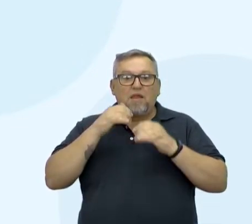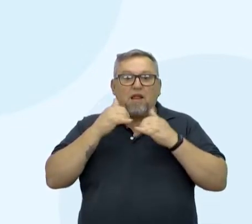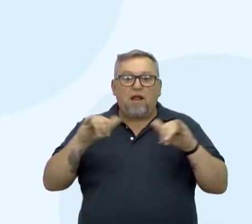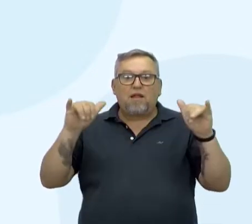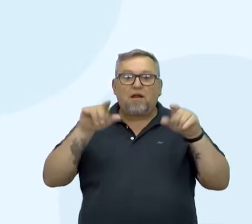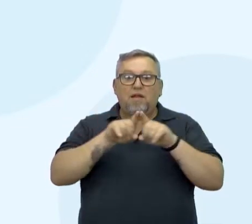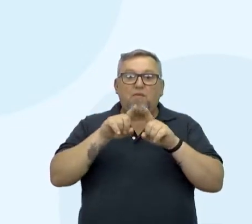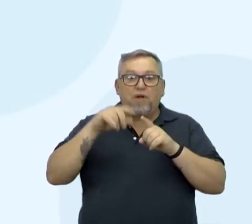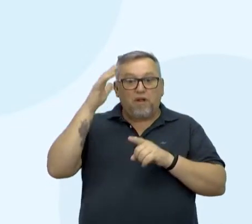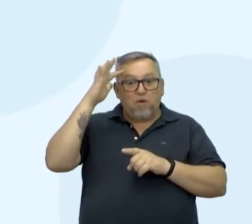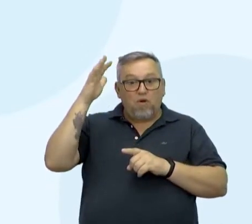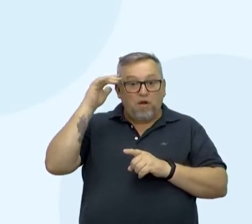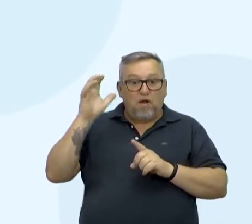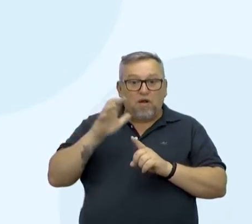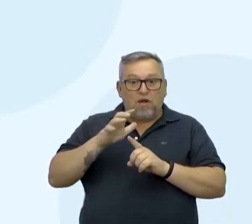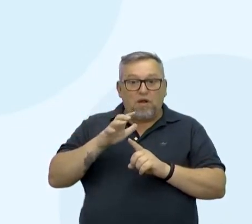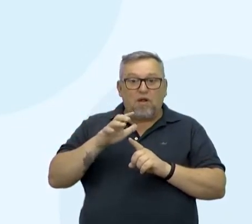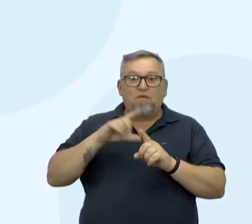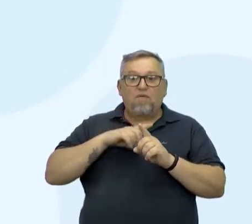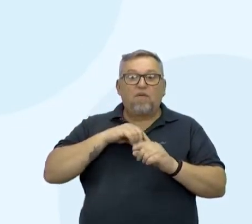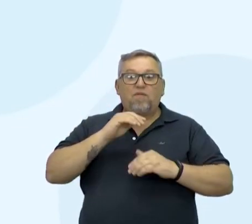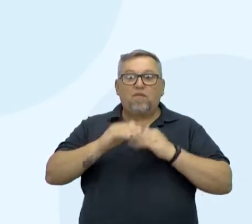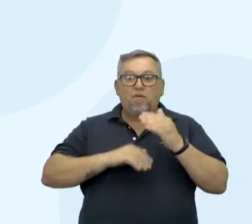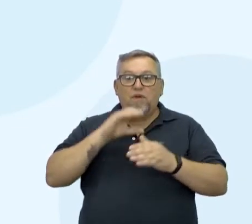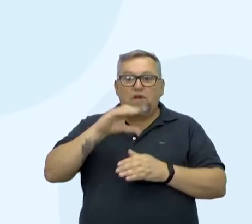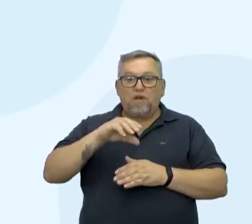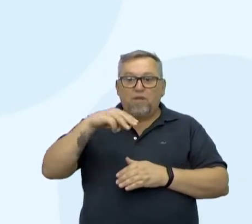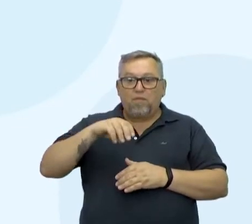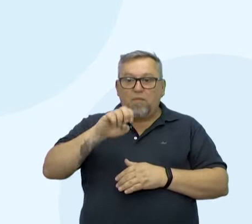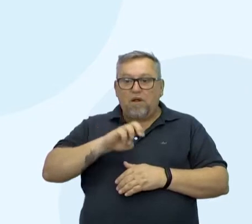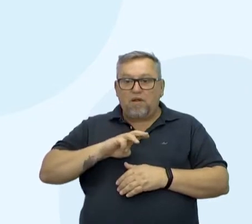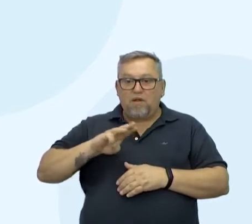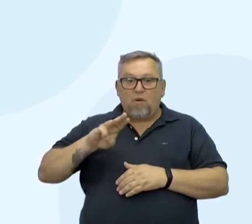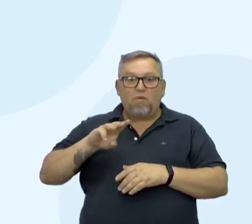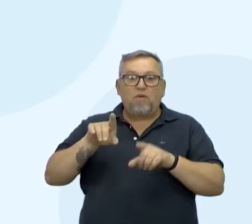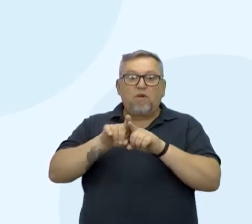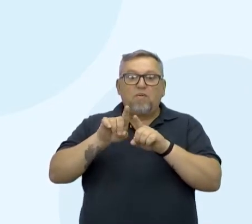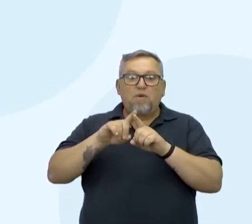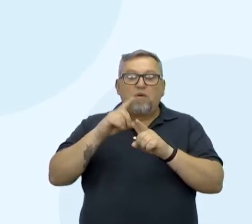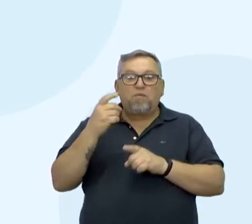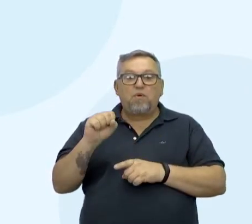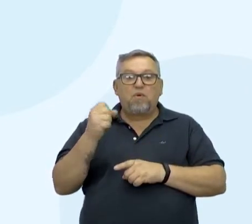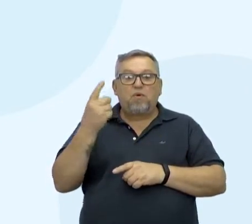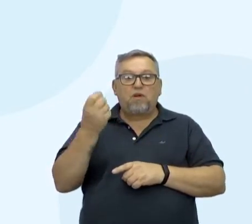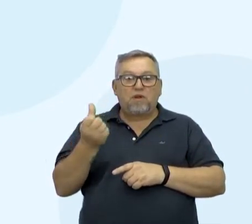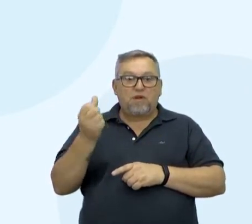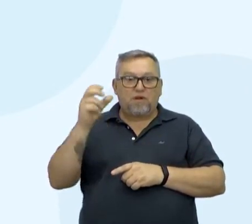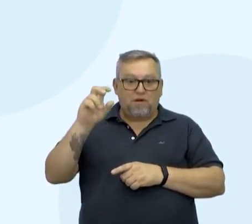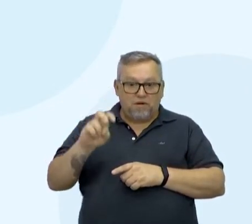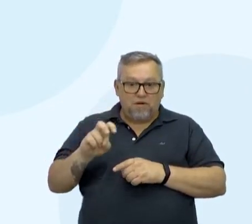A teoria da radiação eletromagnética foi desenvolvida por Maxwell e publicada em